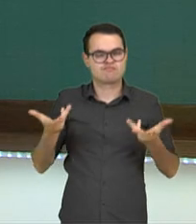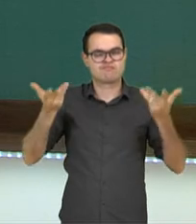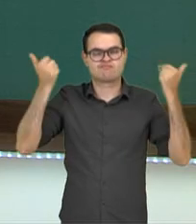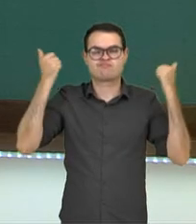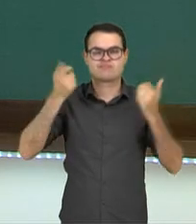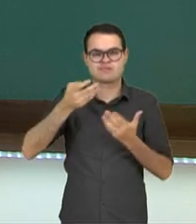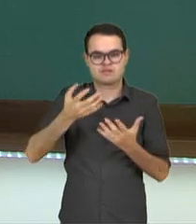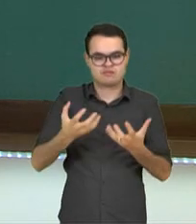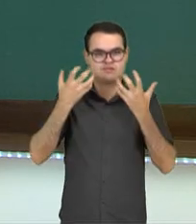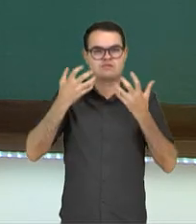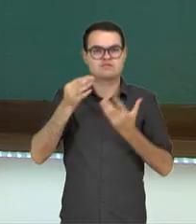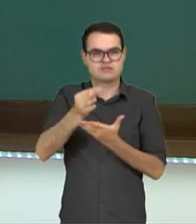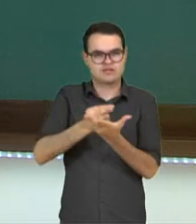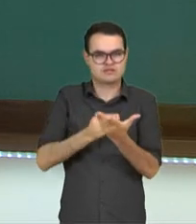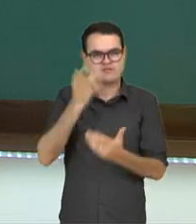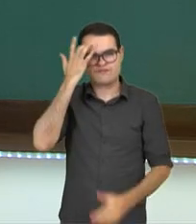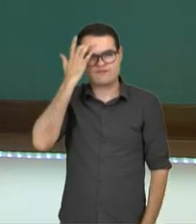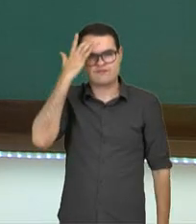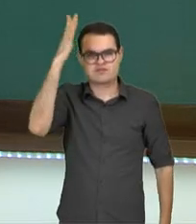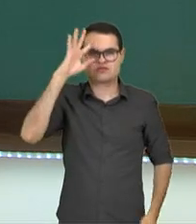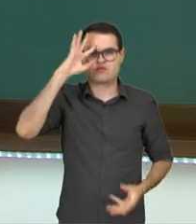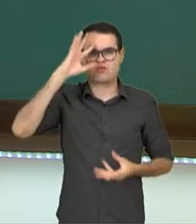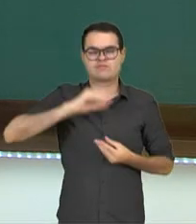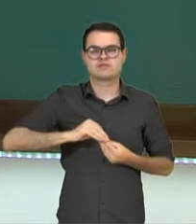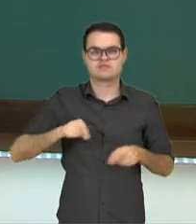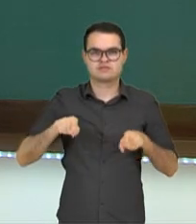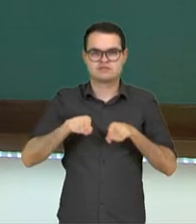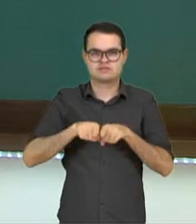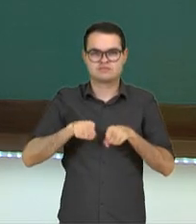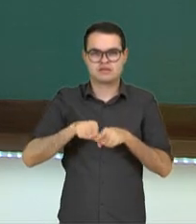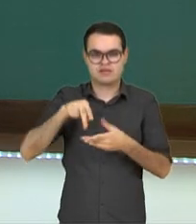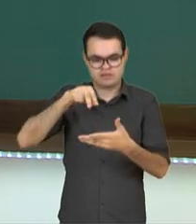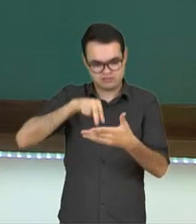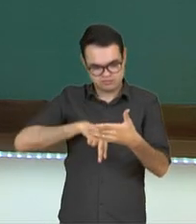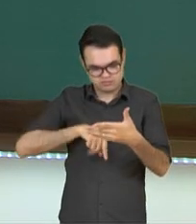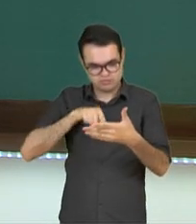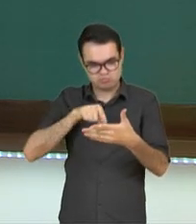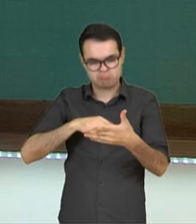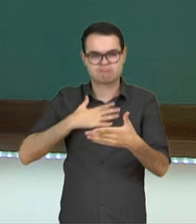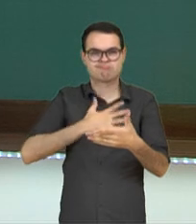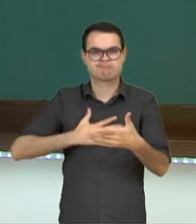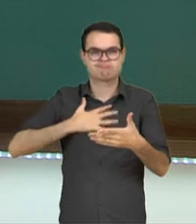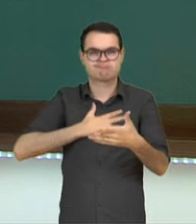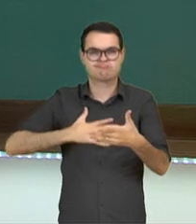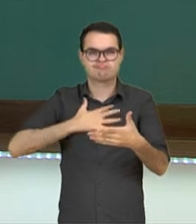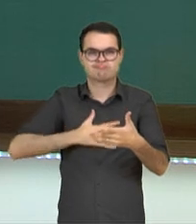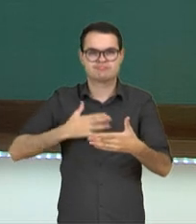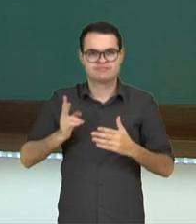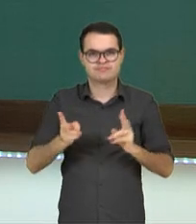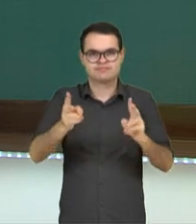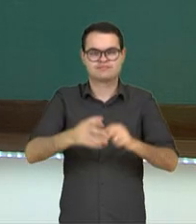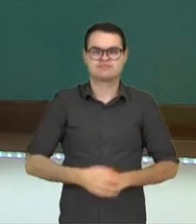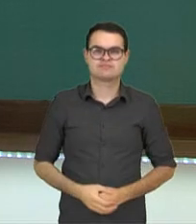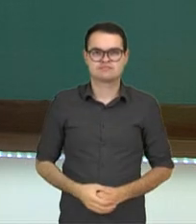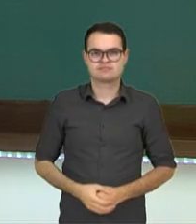muito mais fácil e compreensível, né? E a leitura também fica muito agradável. Vamos